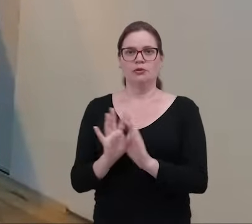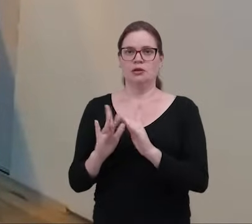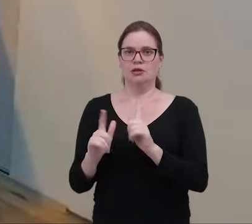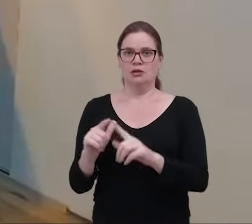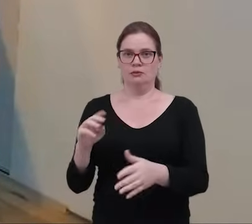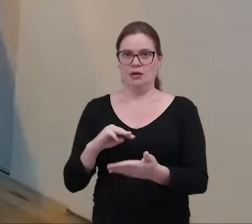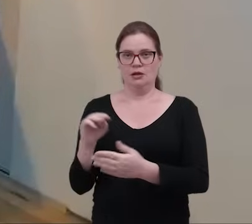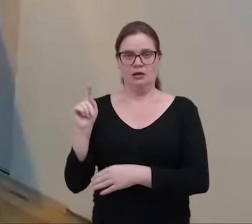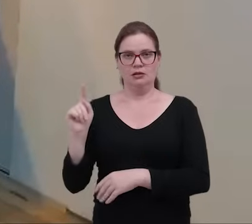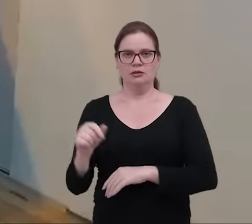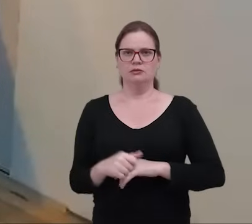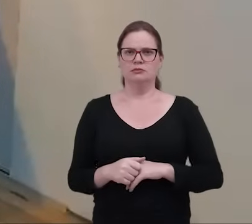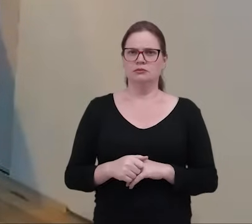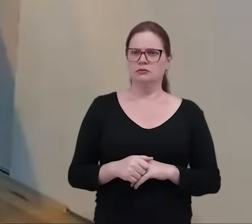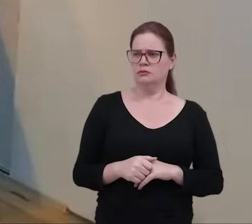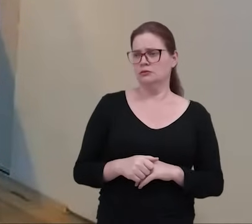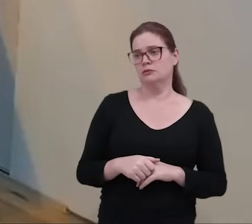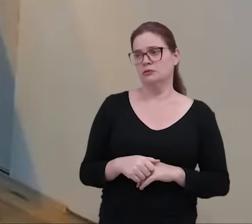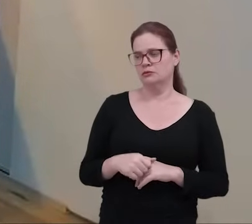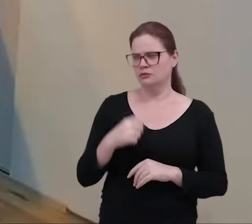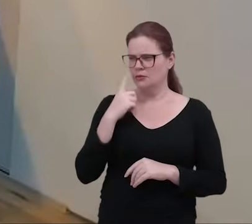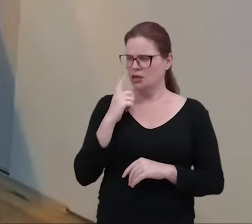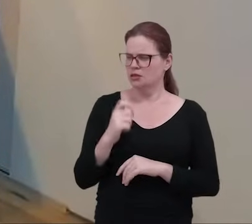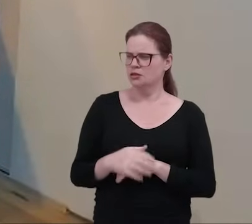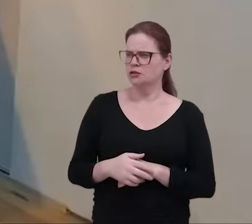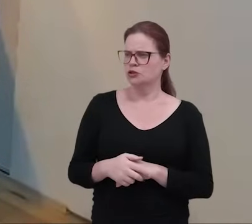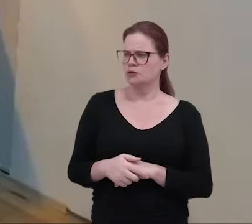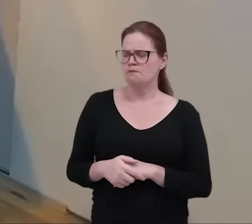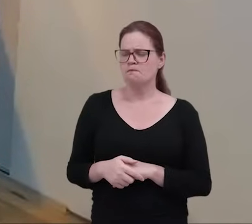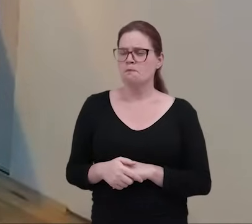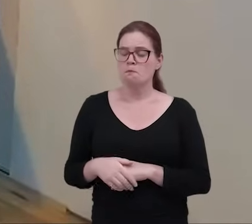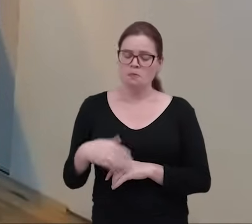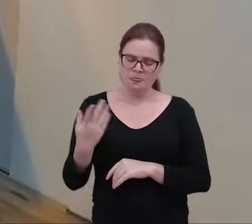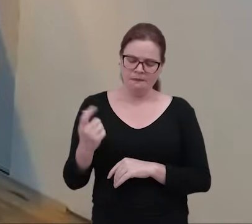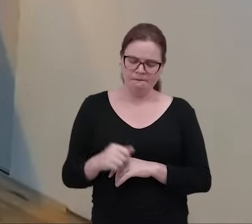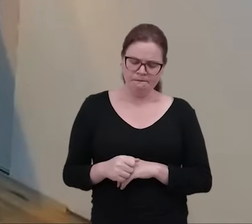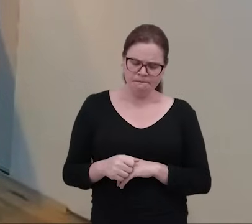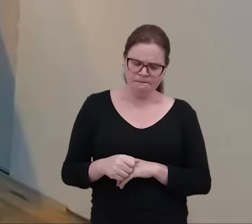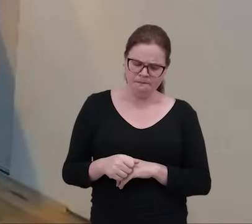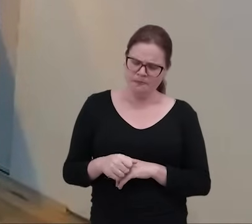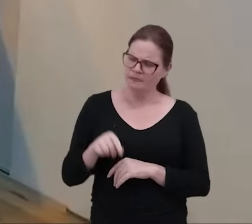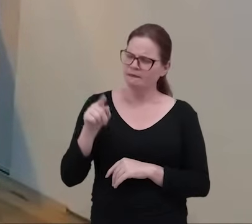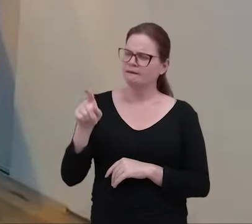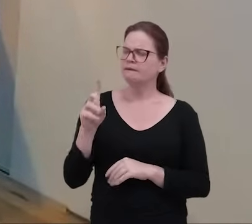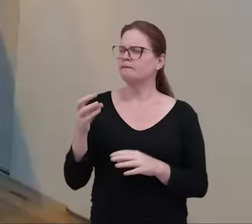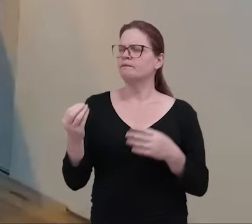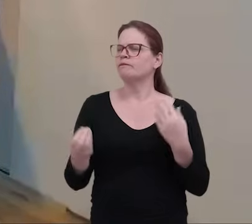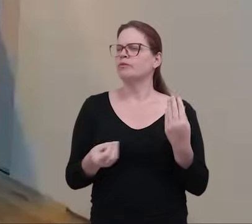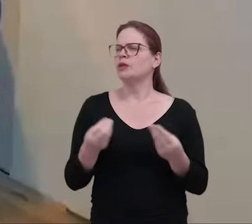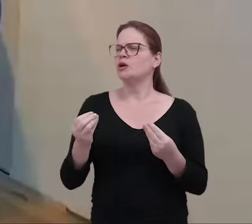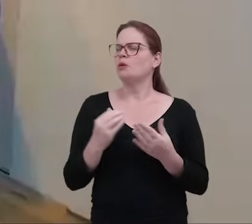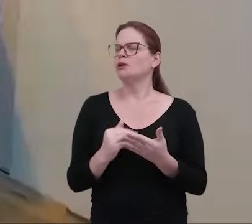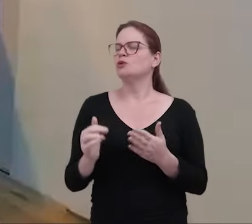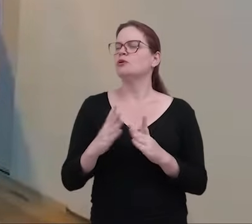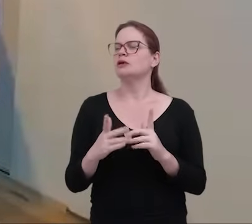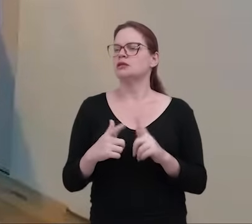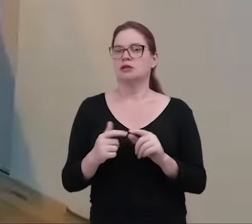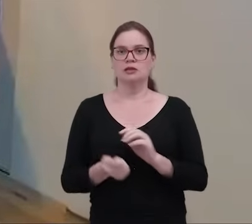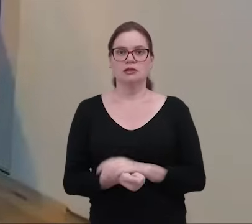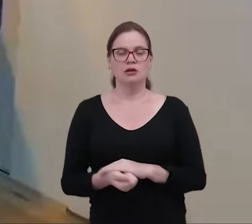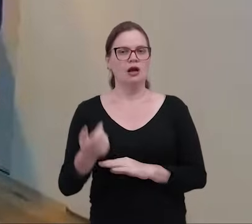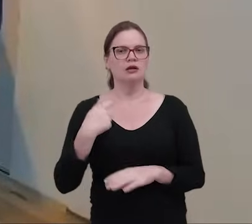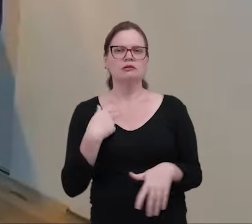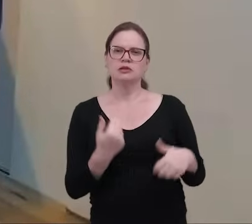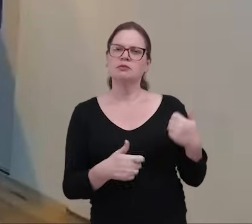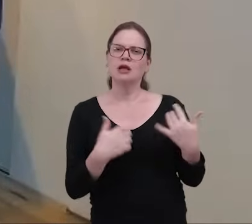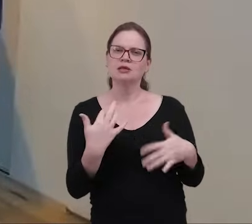Unidos. Aí o interessante é que ele falou assim: bom, e você? E como é que começa a sua igreja? Eu